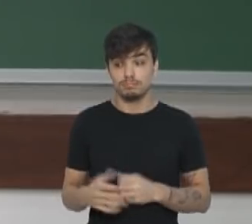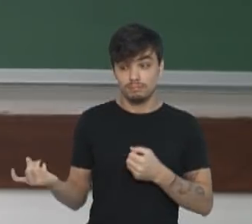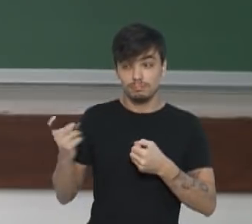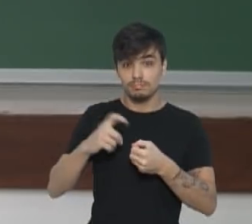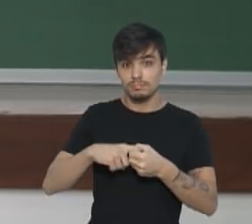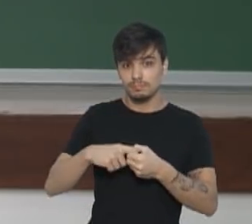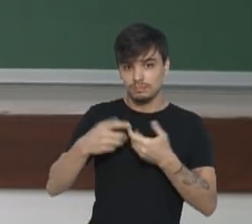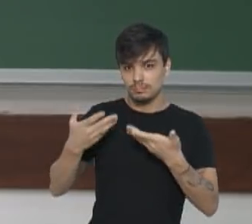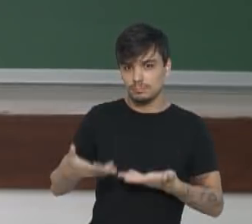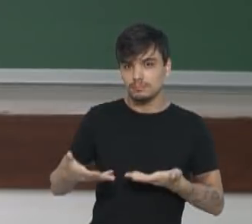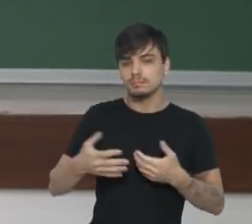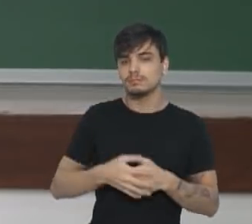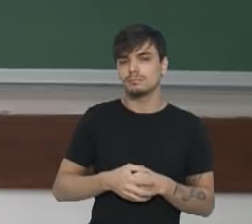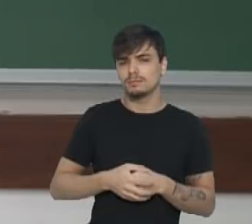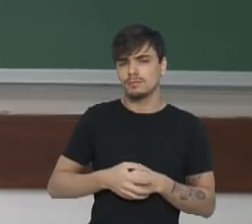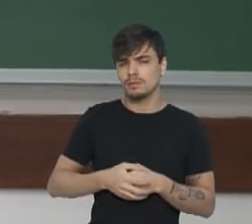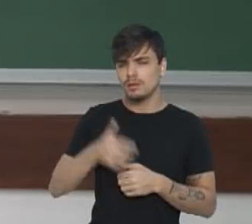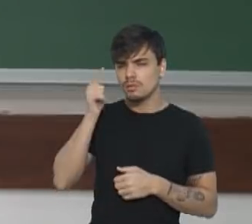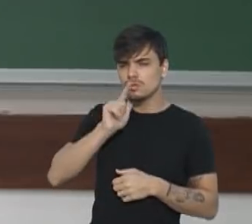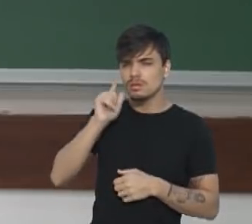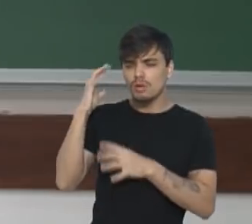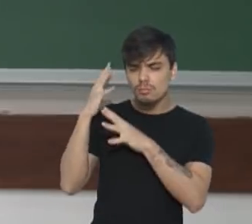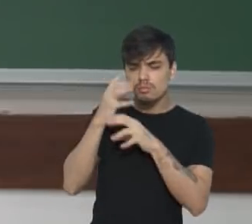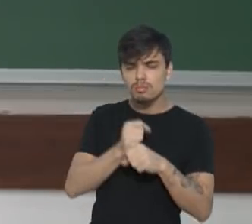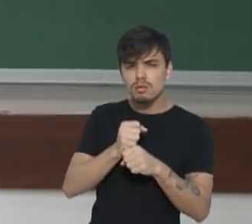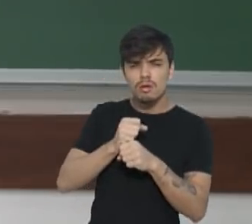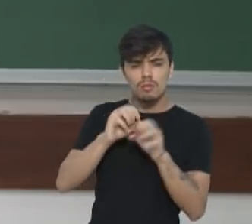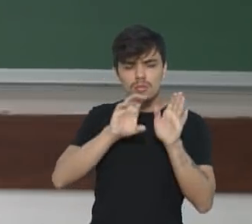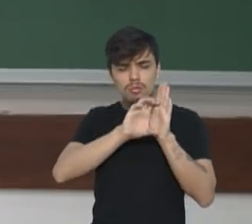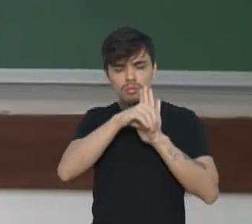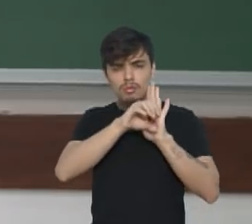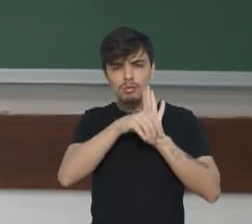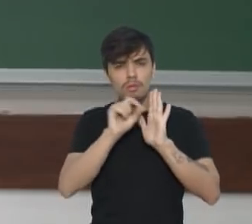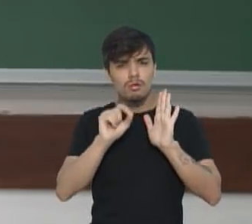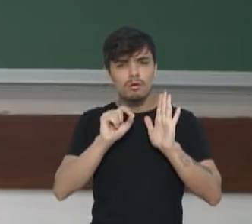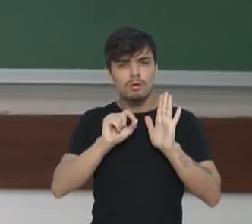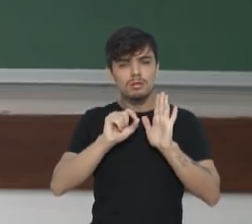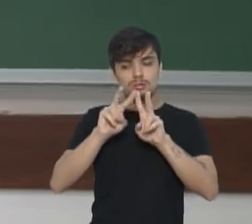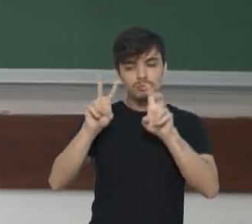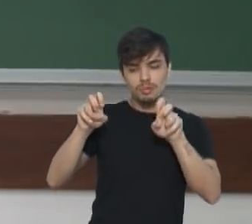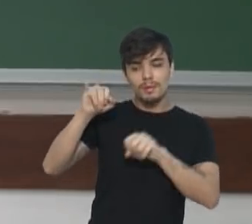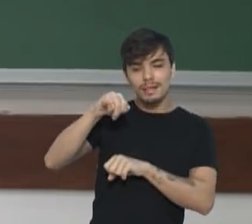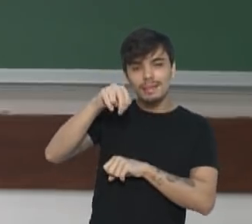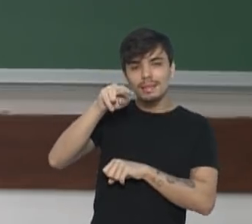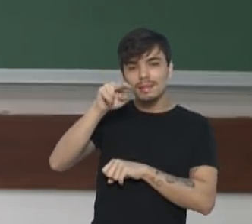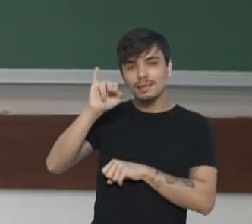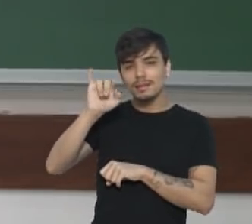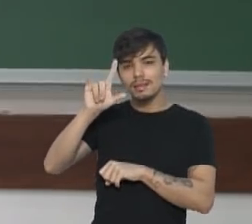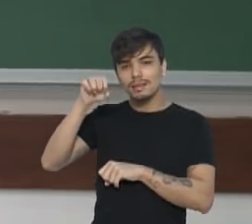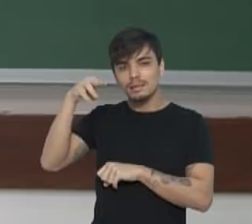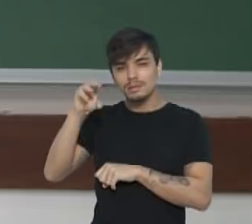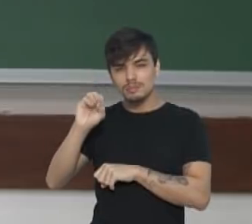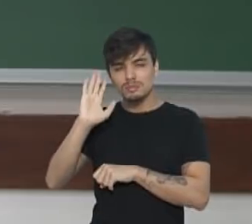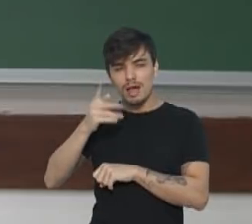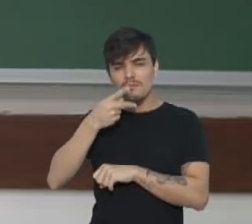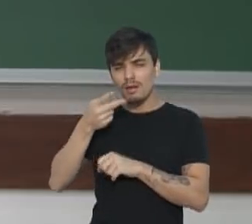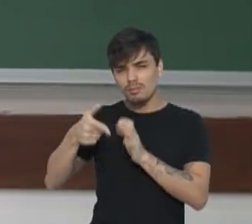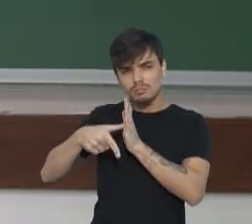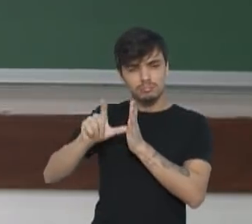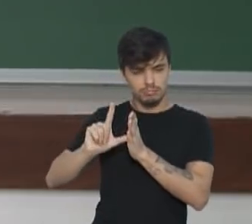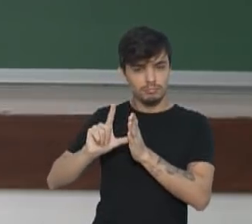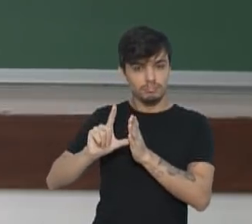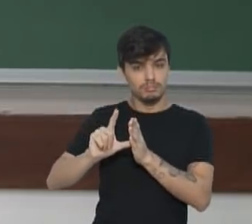voltando aqui então, pessoal, conseguiu retomar ali alguns conceitos, né? E principalmente o conceito do niilismo que nós falamos na nossa última aula. Vamos aqui,